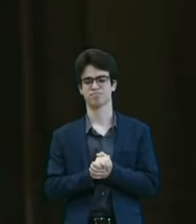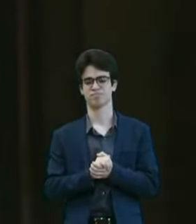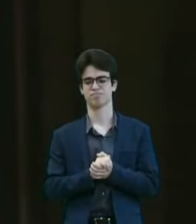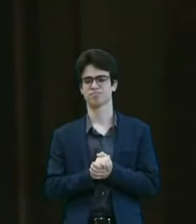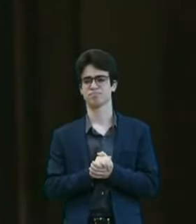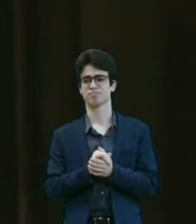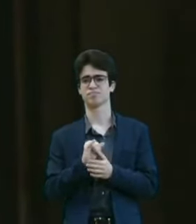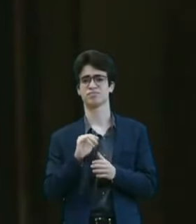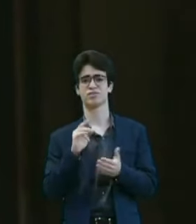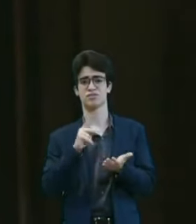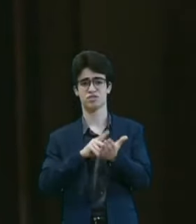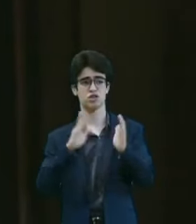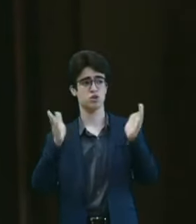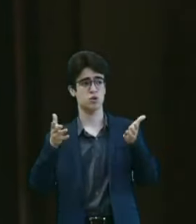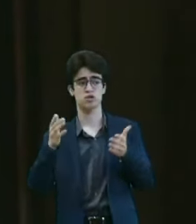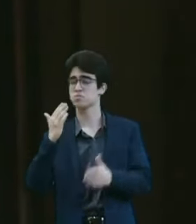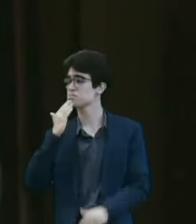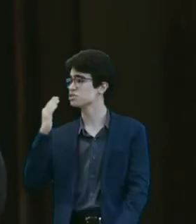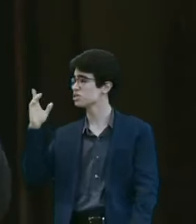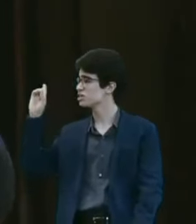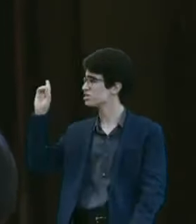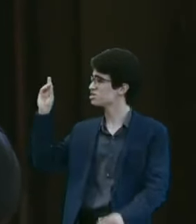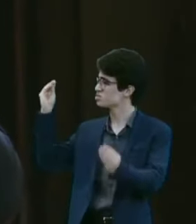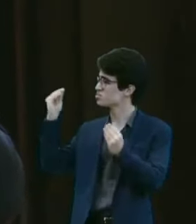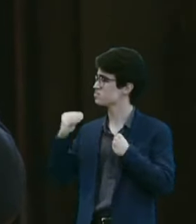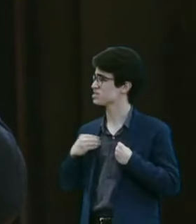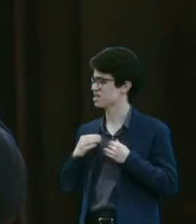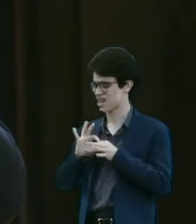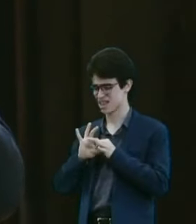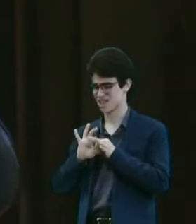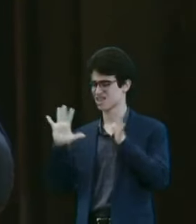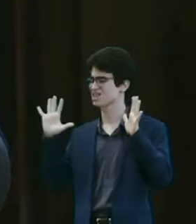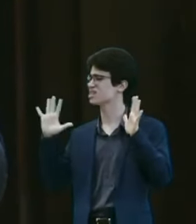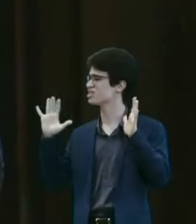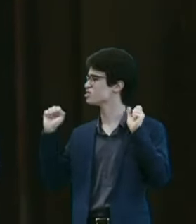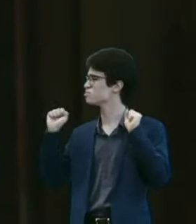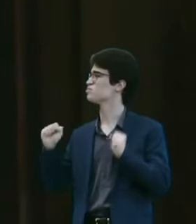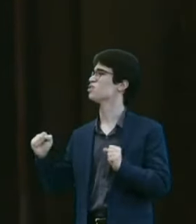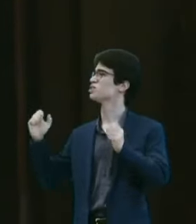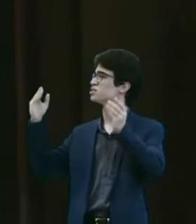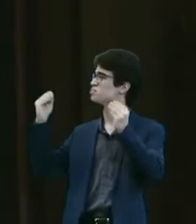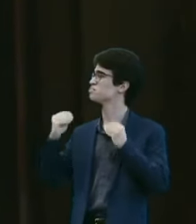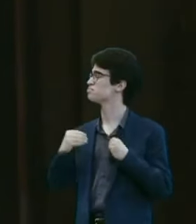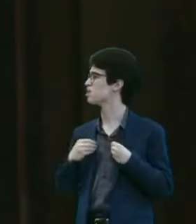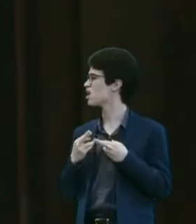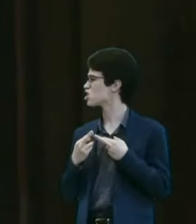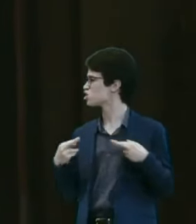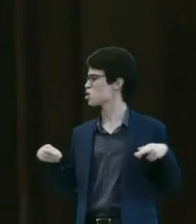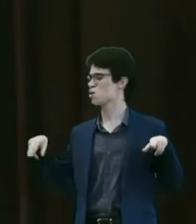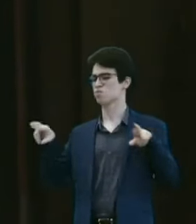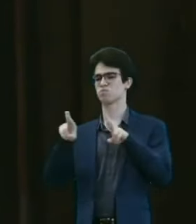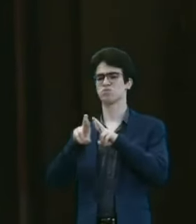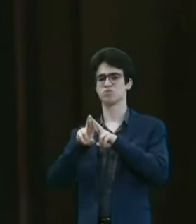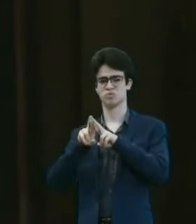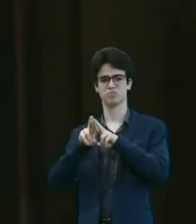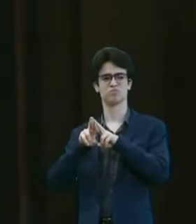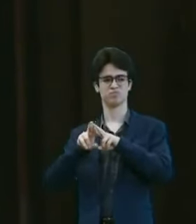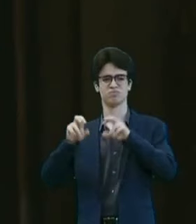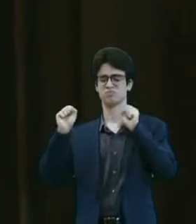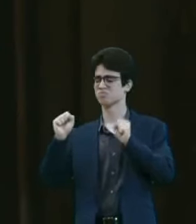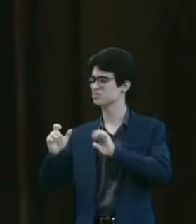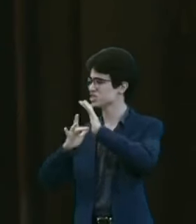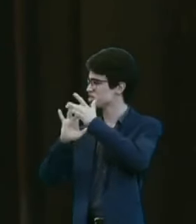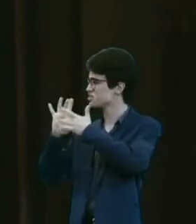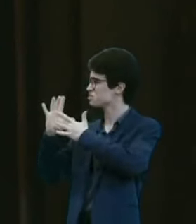Se hoje você quer pedir: Deus, me liberta, me renova, vem,